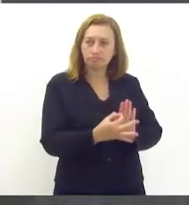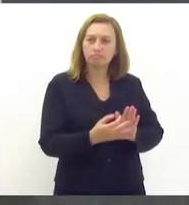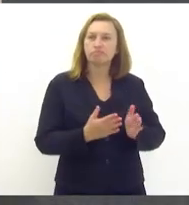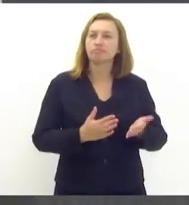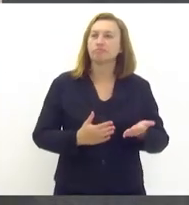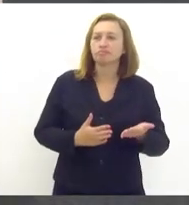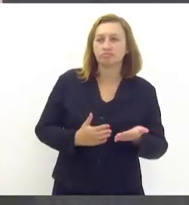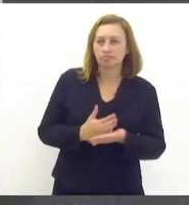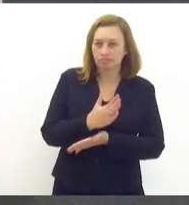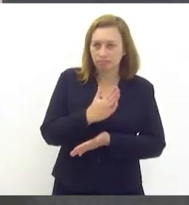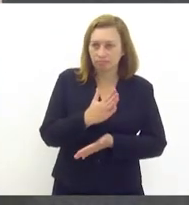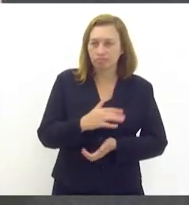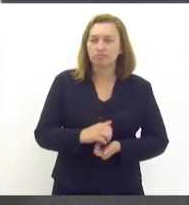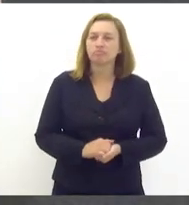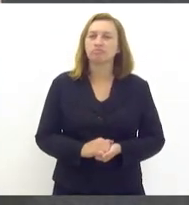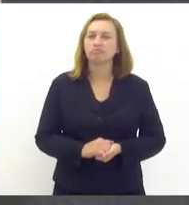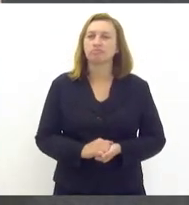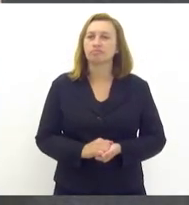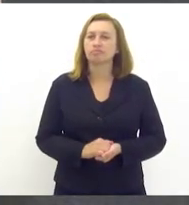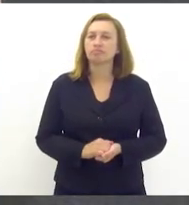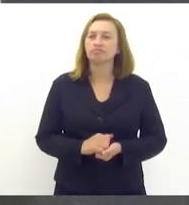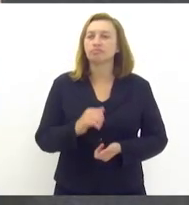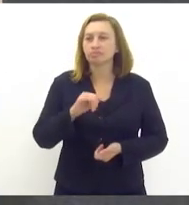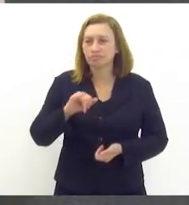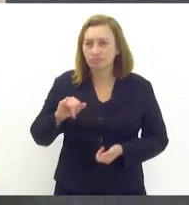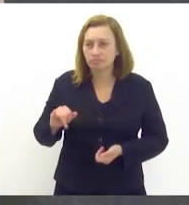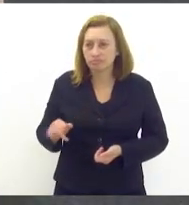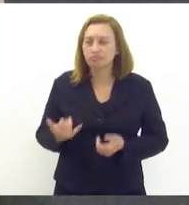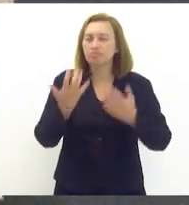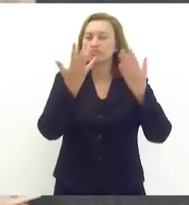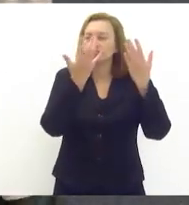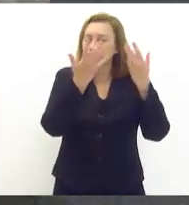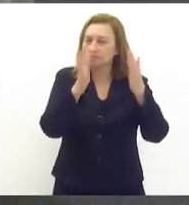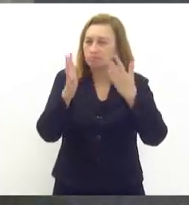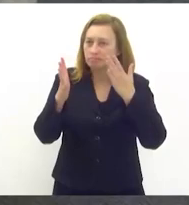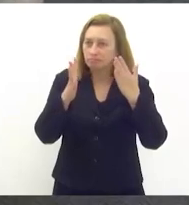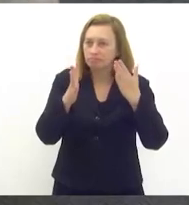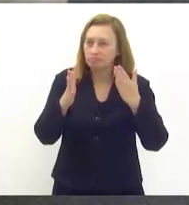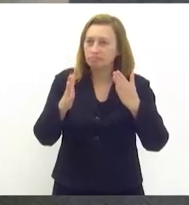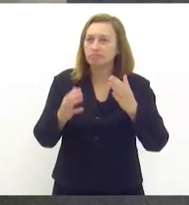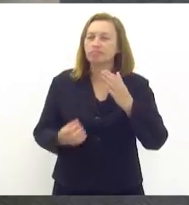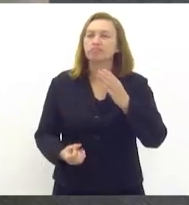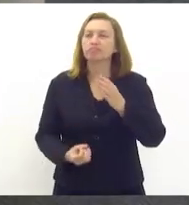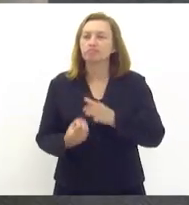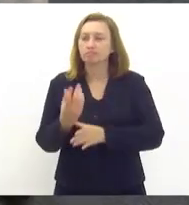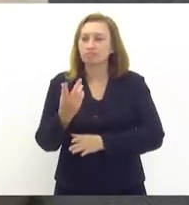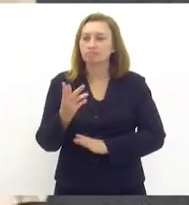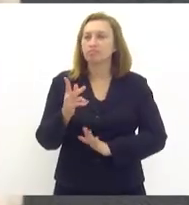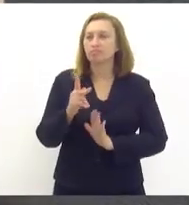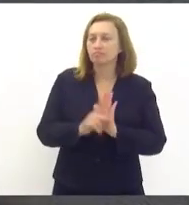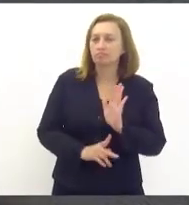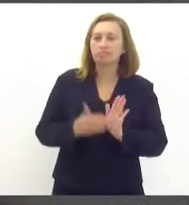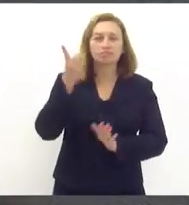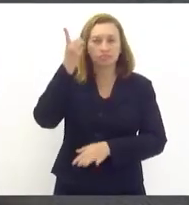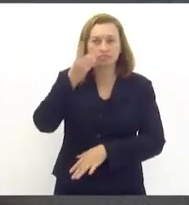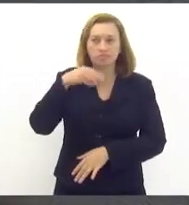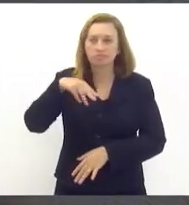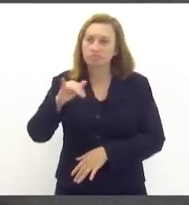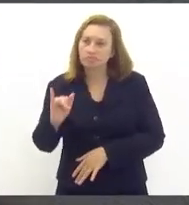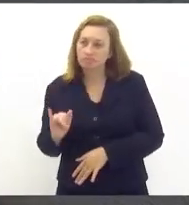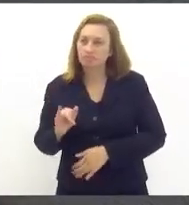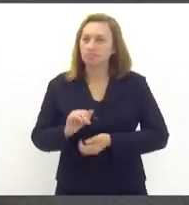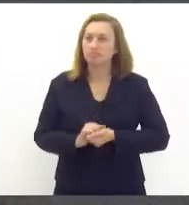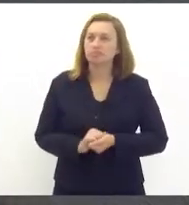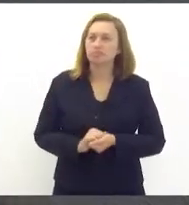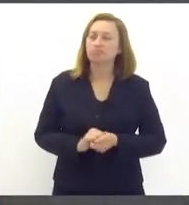favorável quero que já aproveitar para parabenizar o autor do projeto deputado munir Neto essa